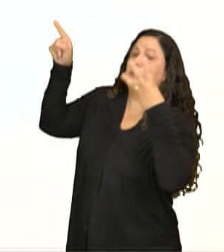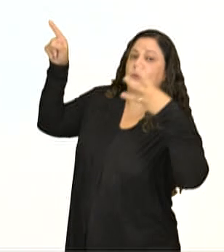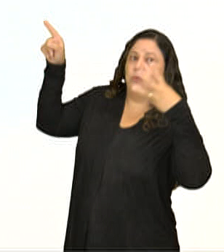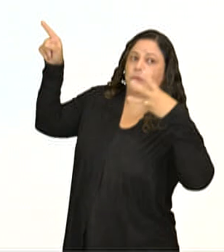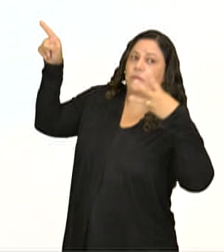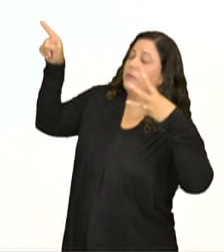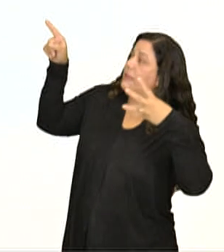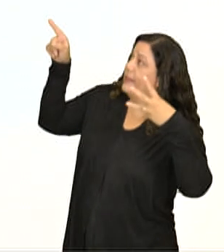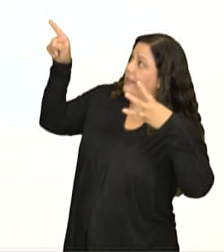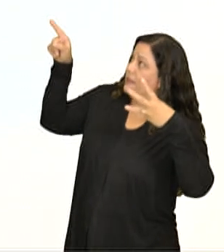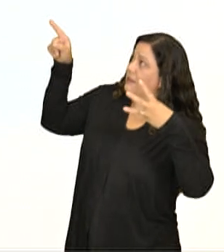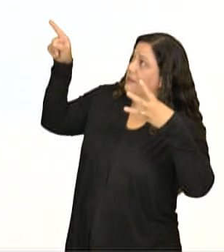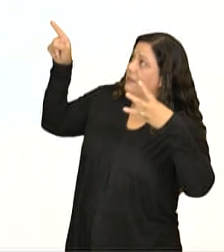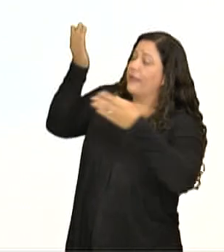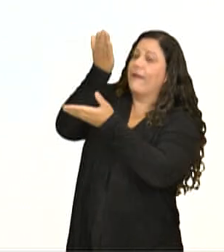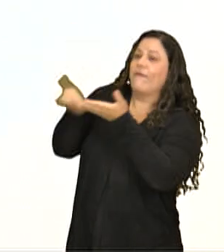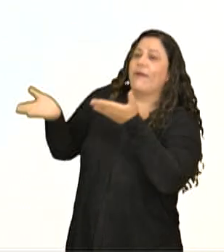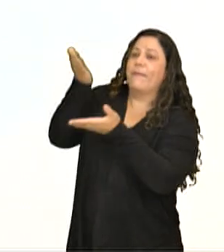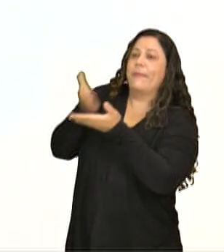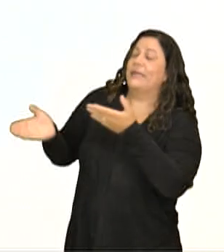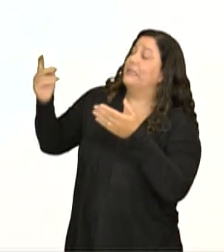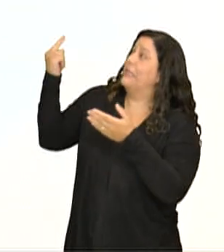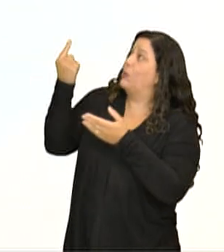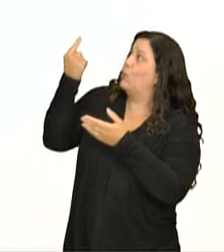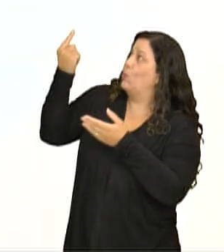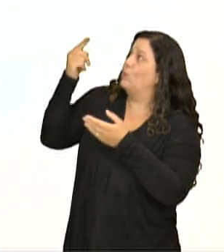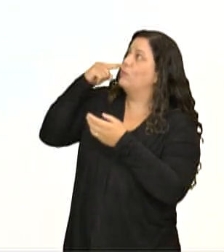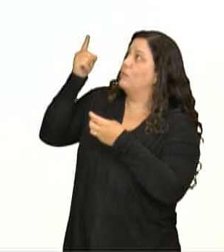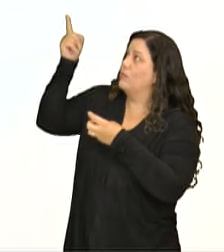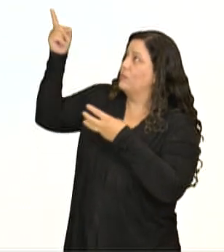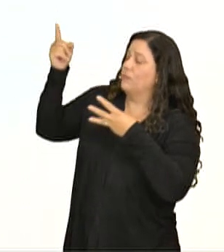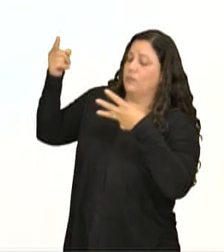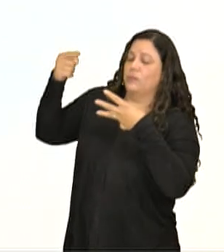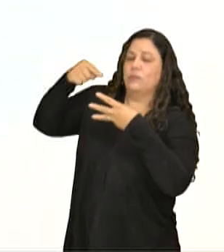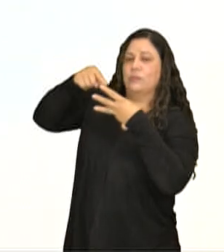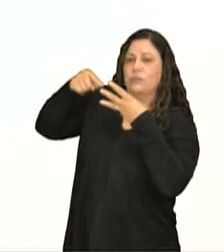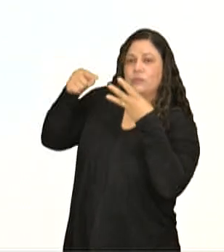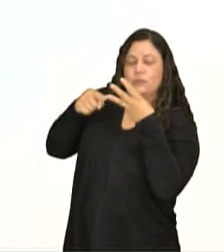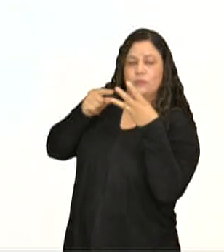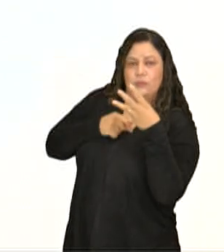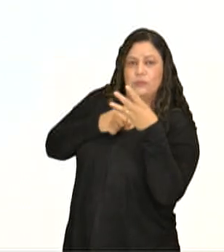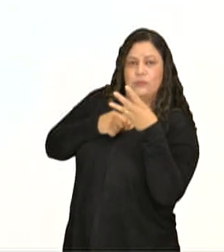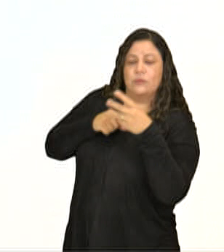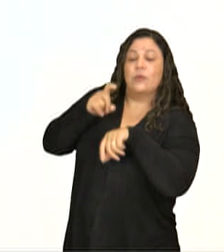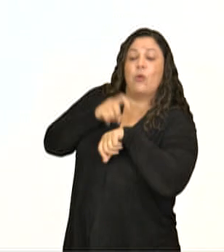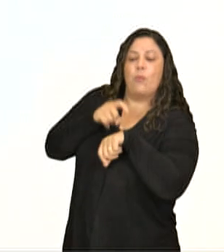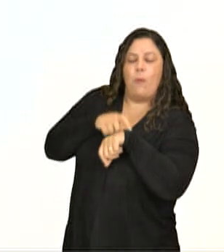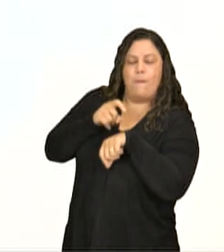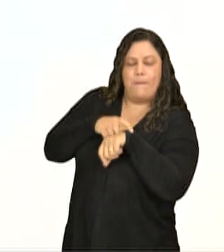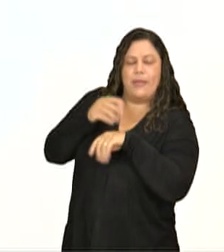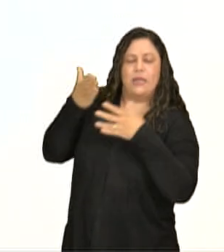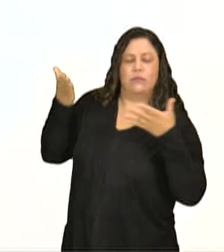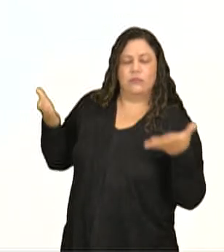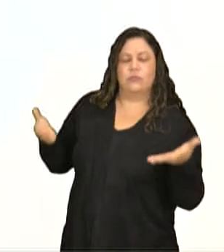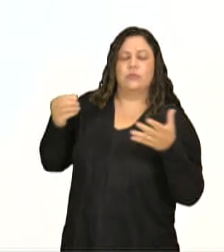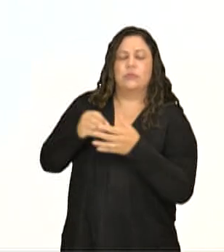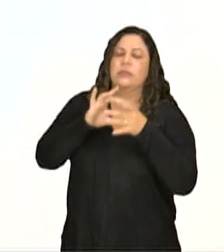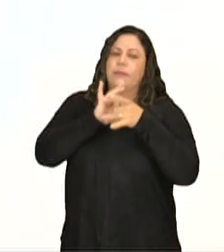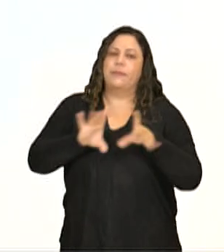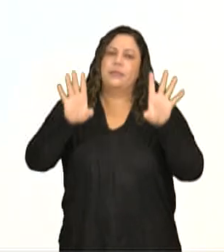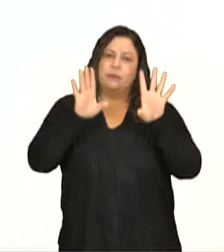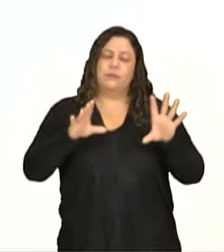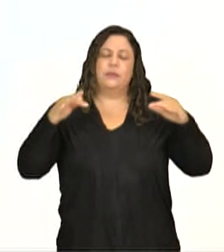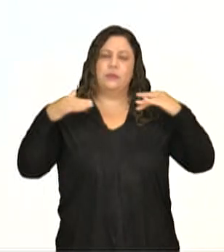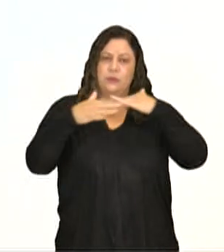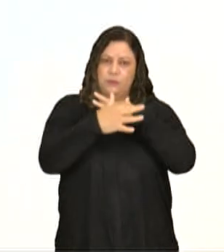3 fosfatos e vai perder um. No momento em que ela faz o seu trabalho de permitir a passagem